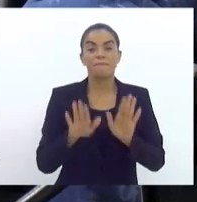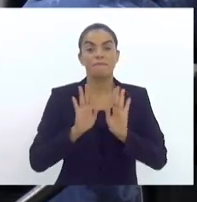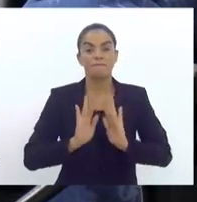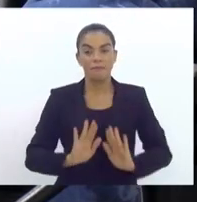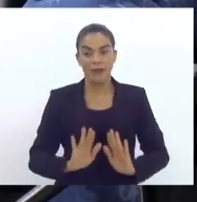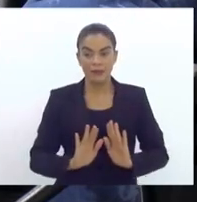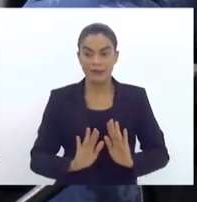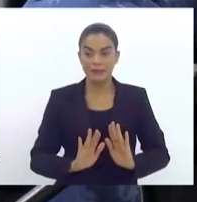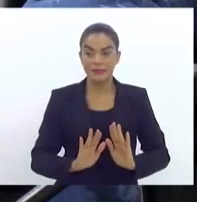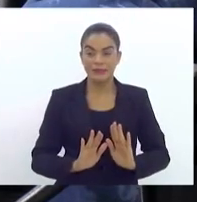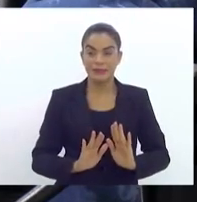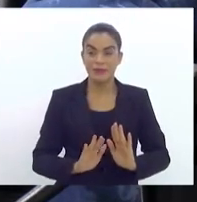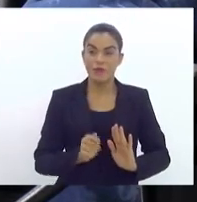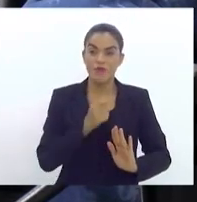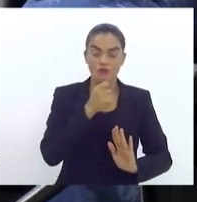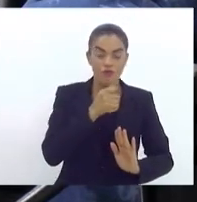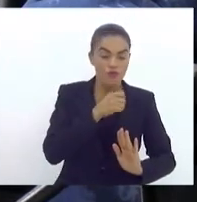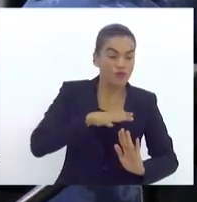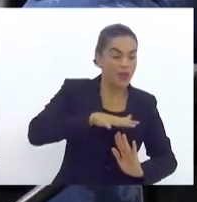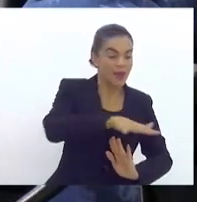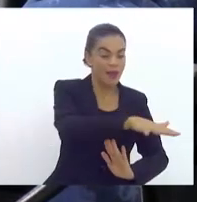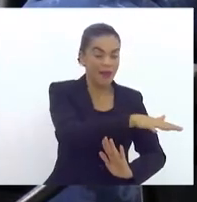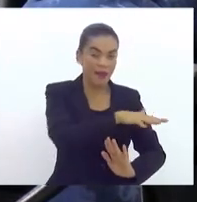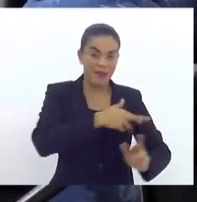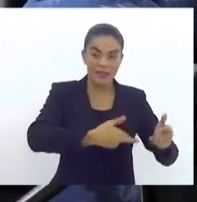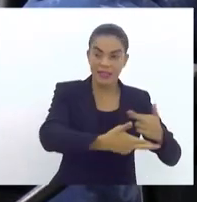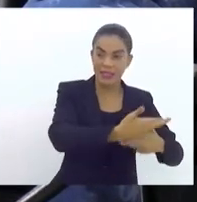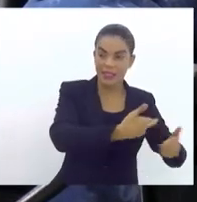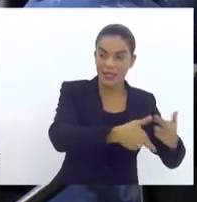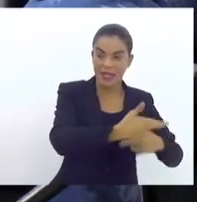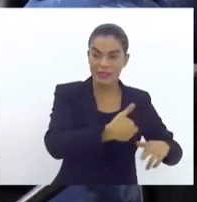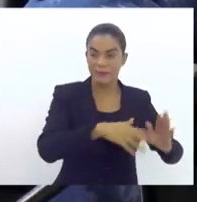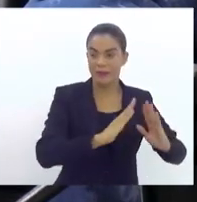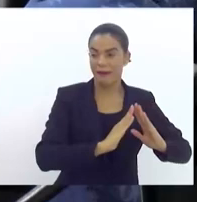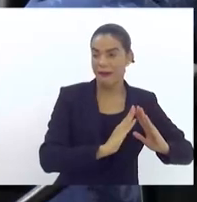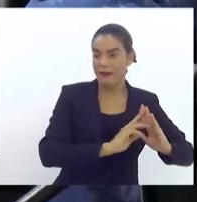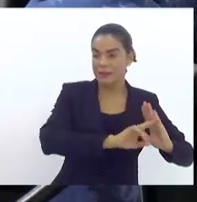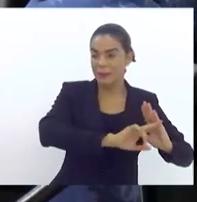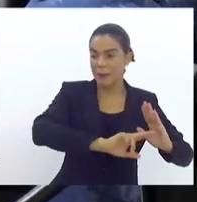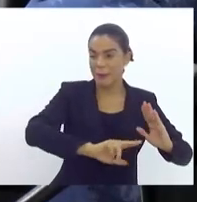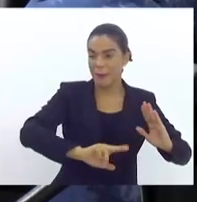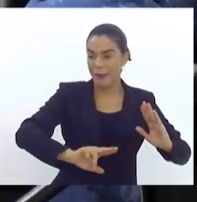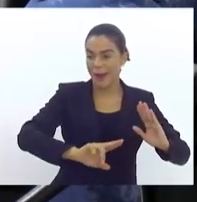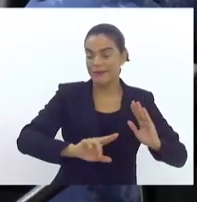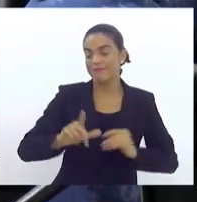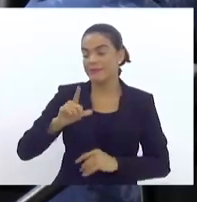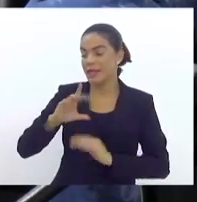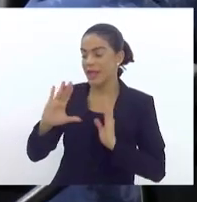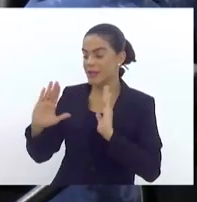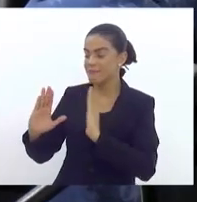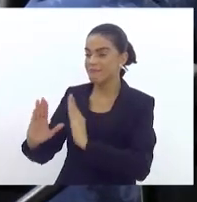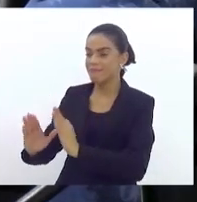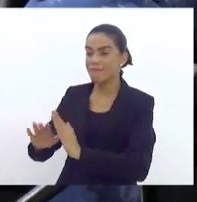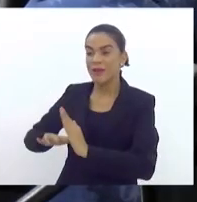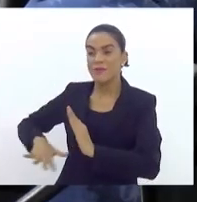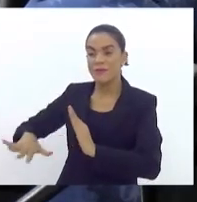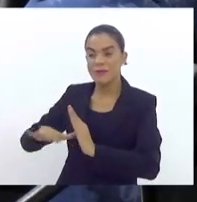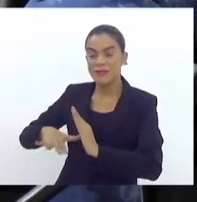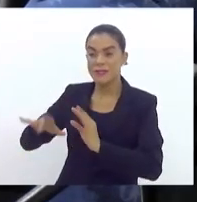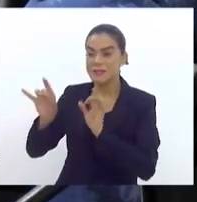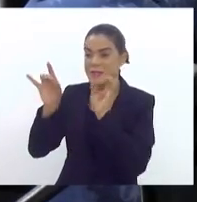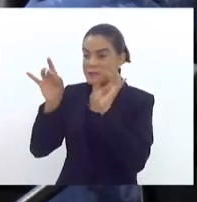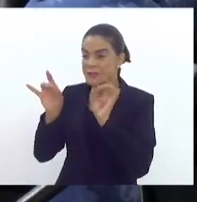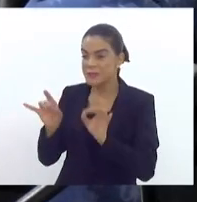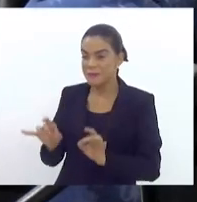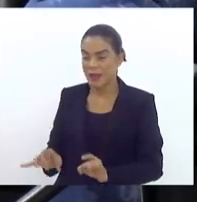sem estar nesse âmbito de relacionamento nós temos também em especial muitas adolescentes